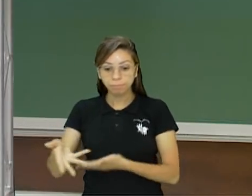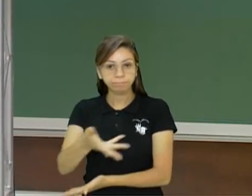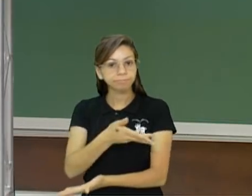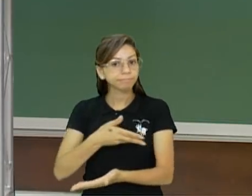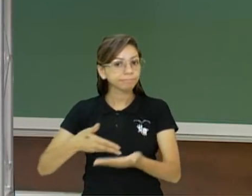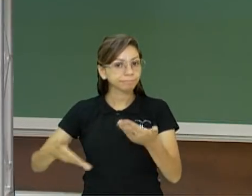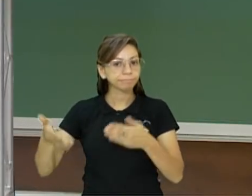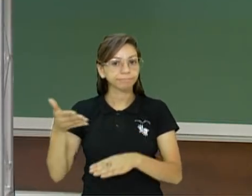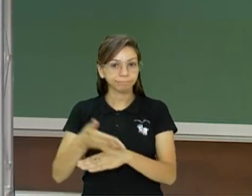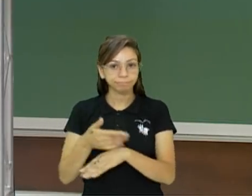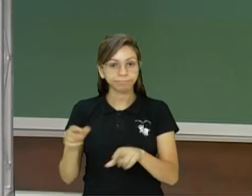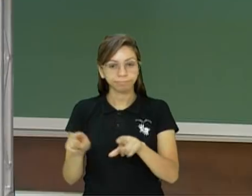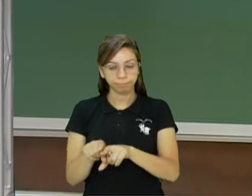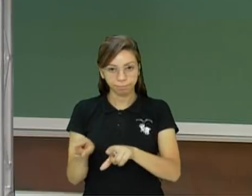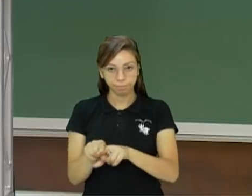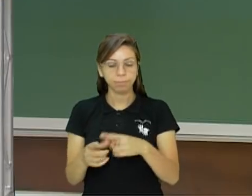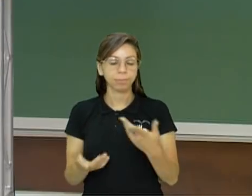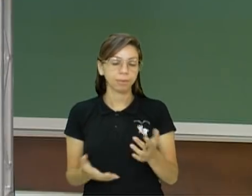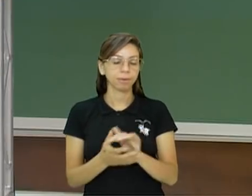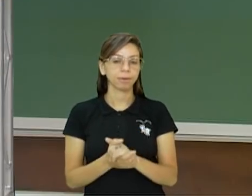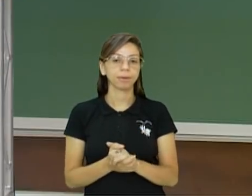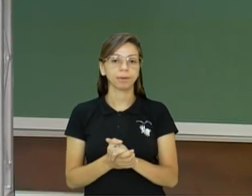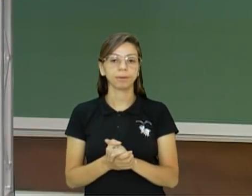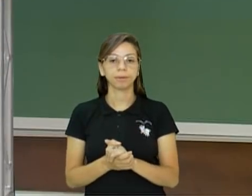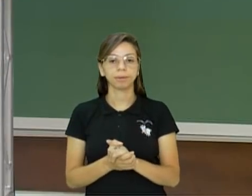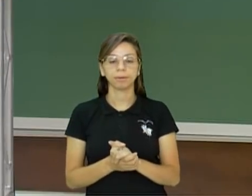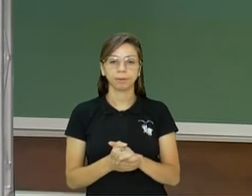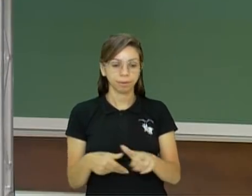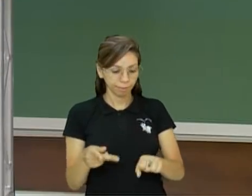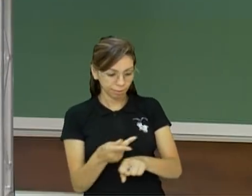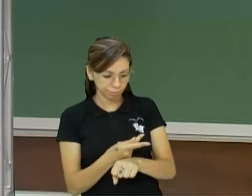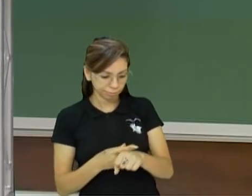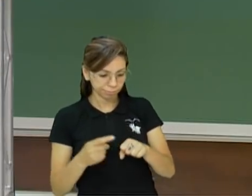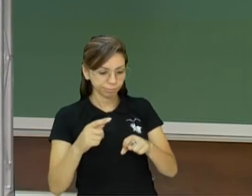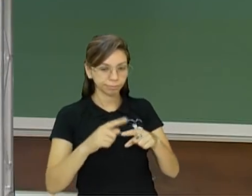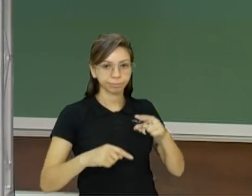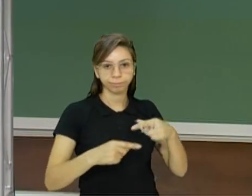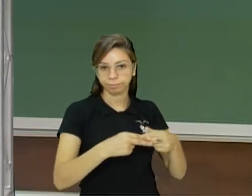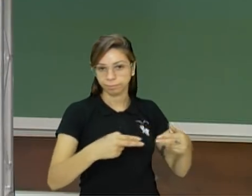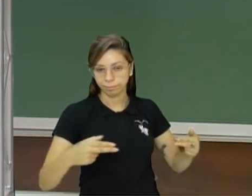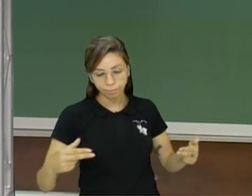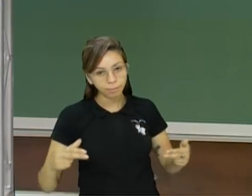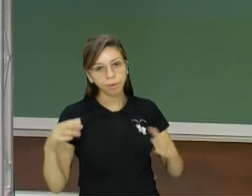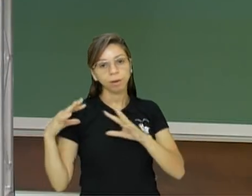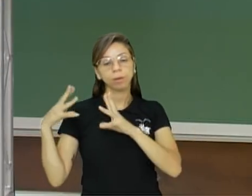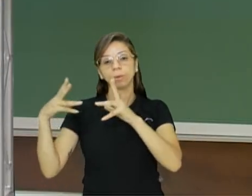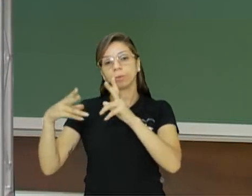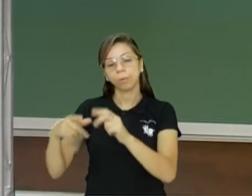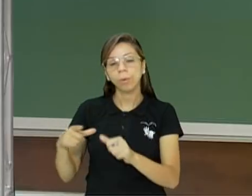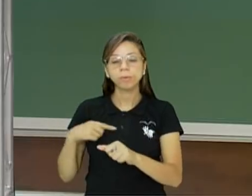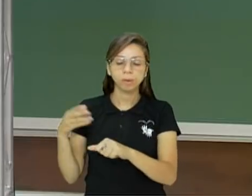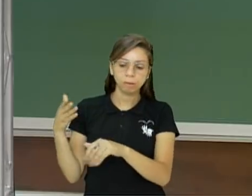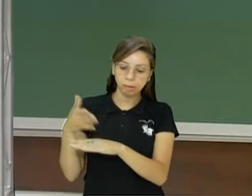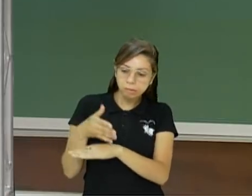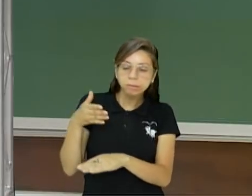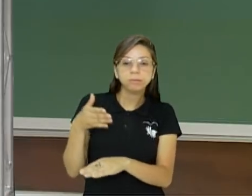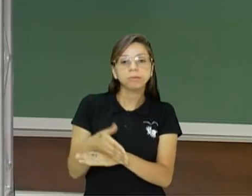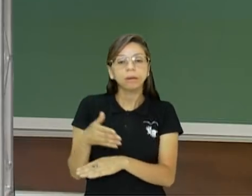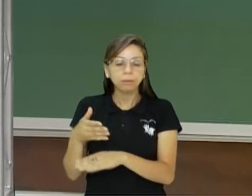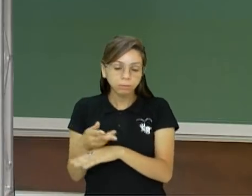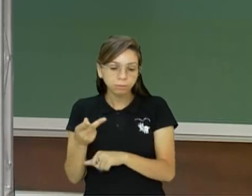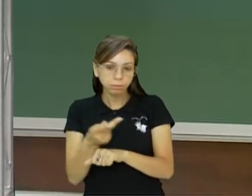mesmo? Então, nós procuramos ali uns materiais que todos tenham acesso, que seja mais